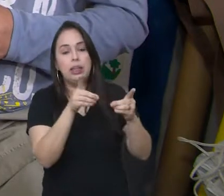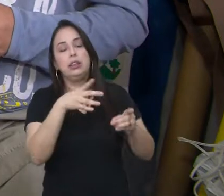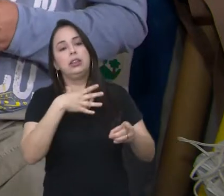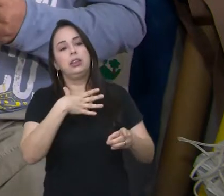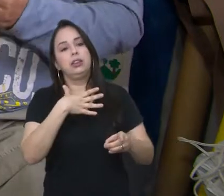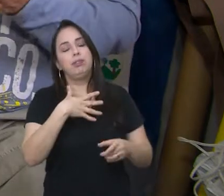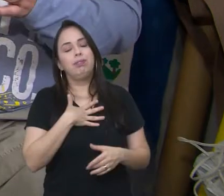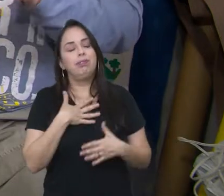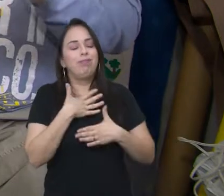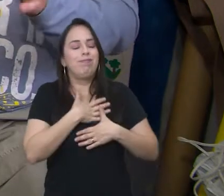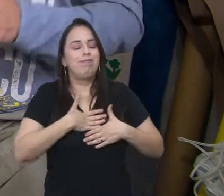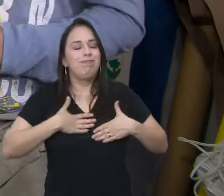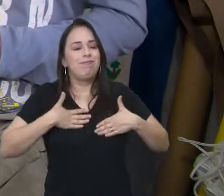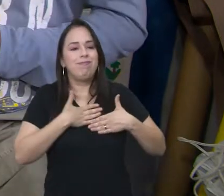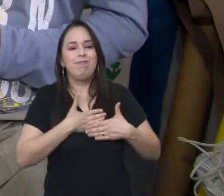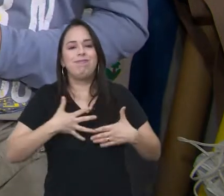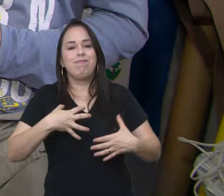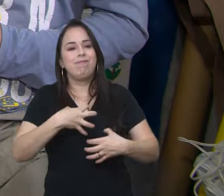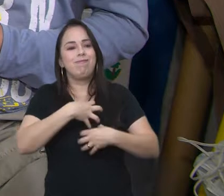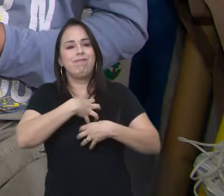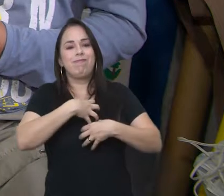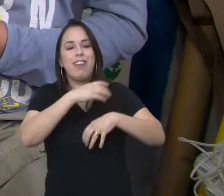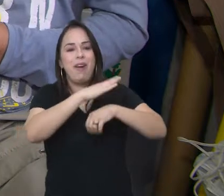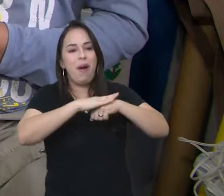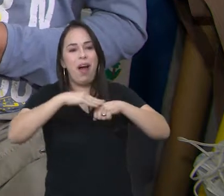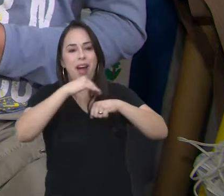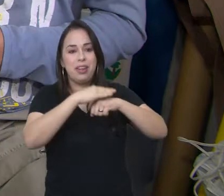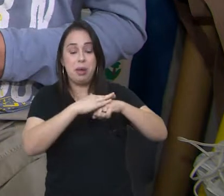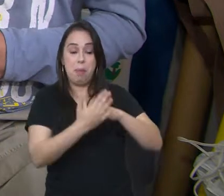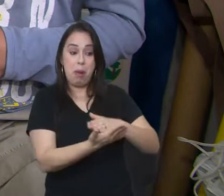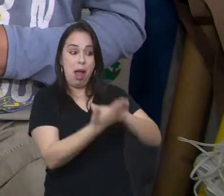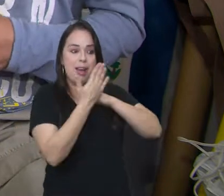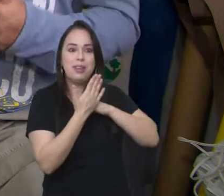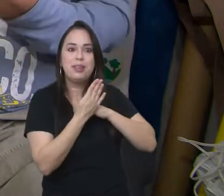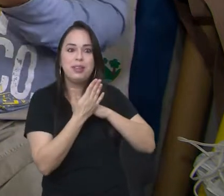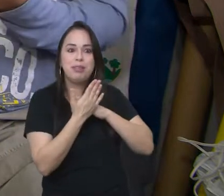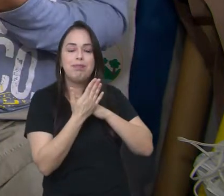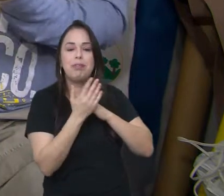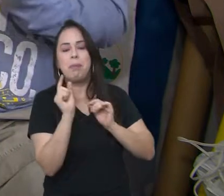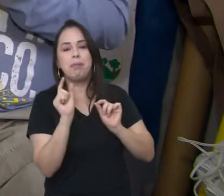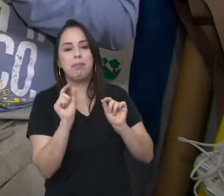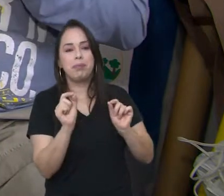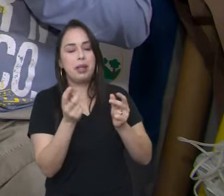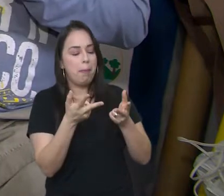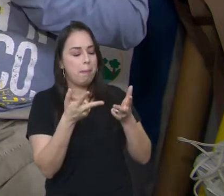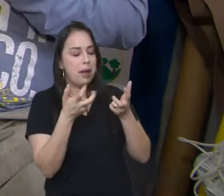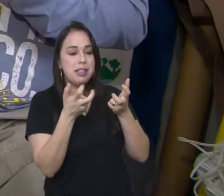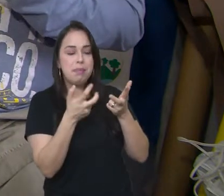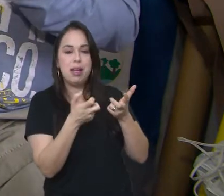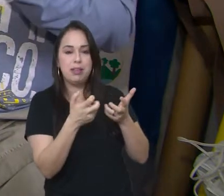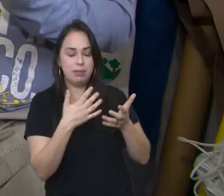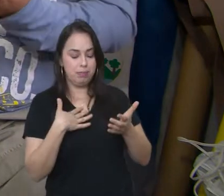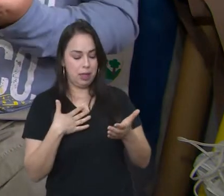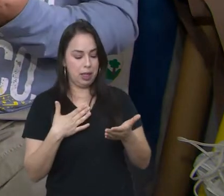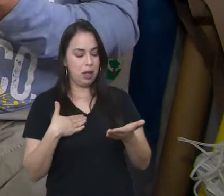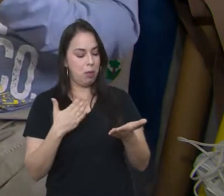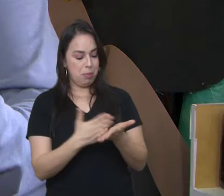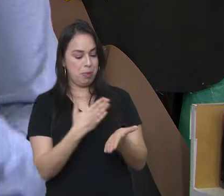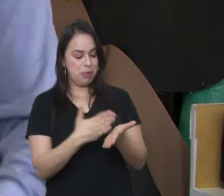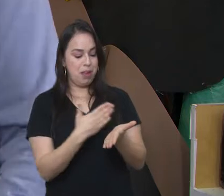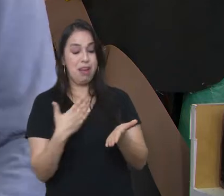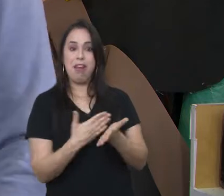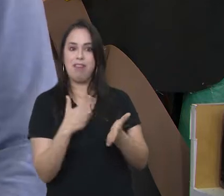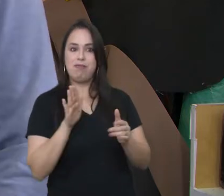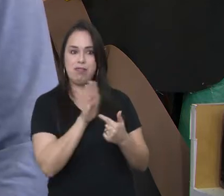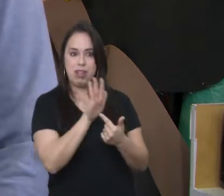com as crianças, isso eu tenho com um carinho muito grande, né? Isso me ajudou bastante a perceber que a minha obra